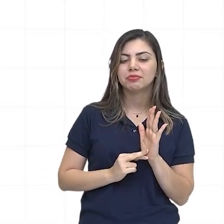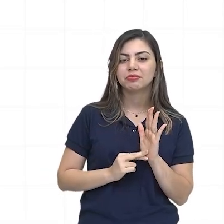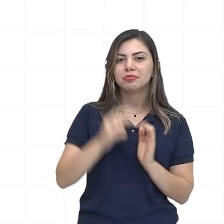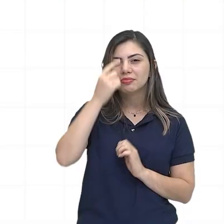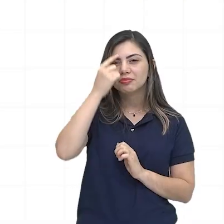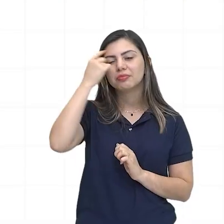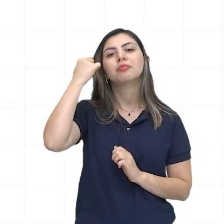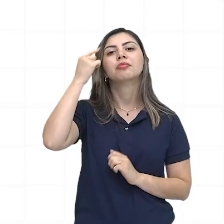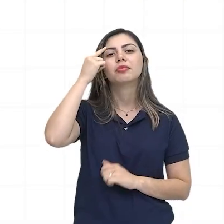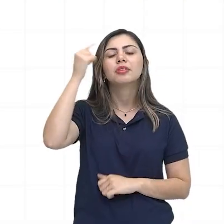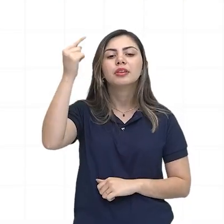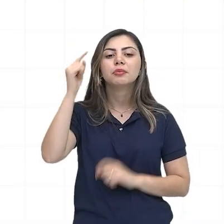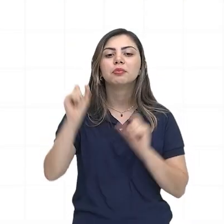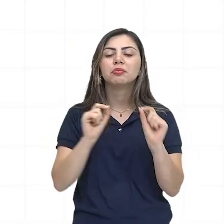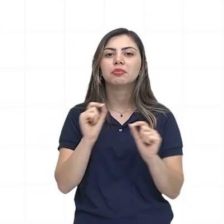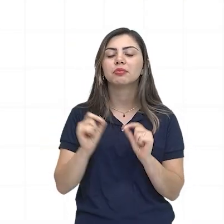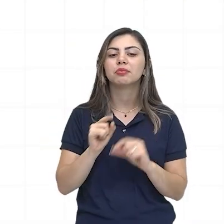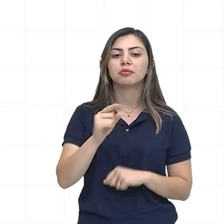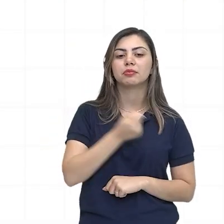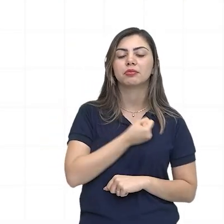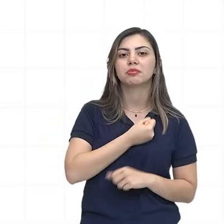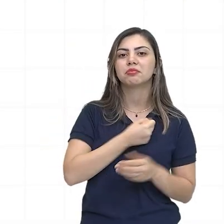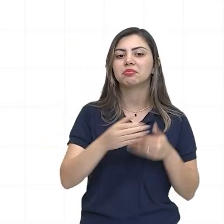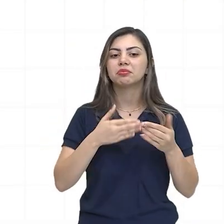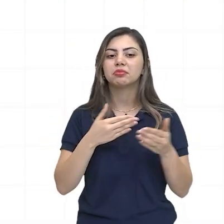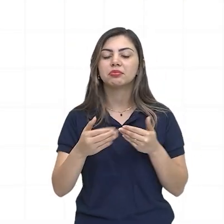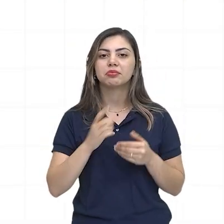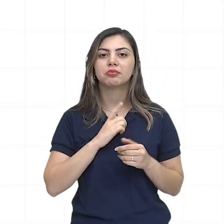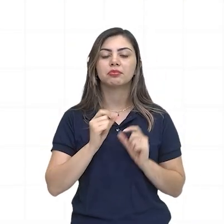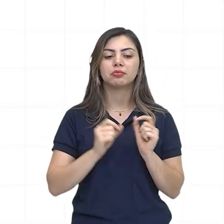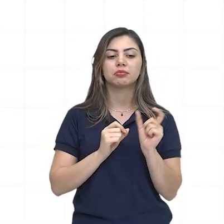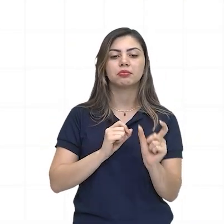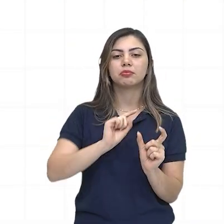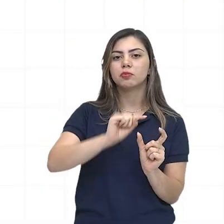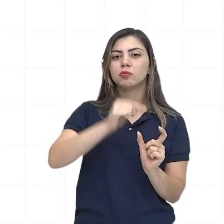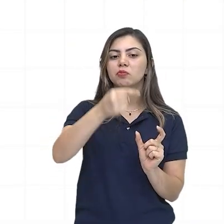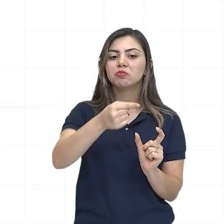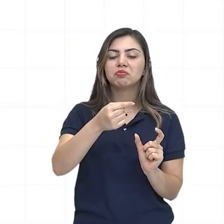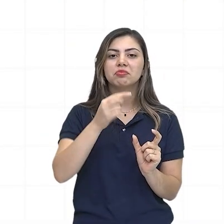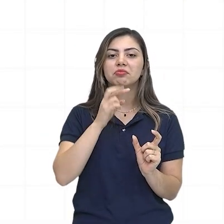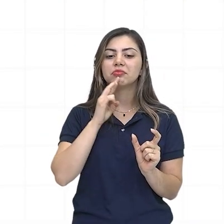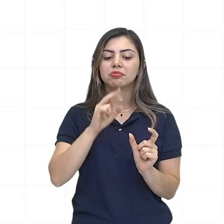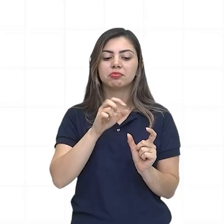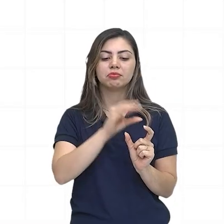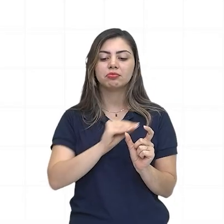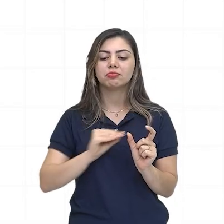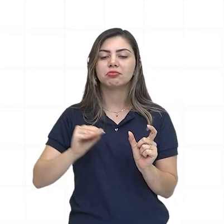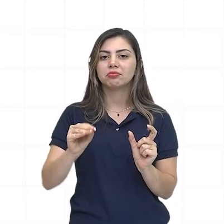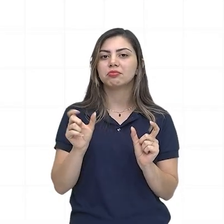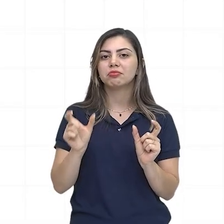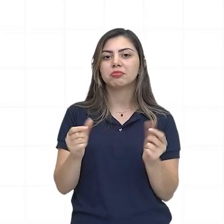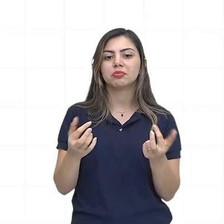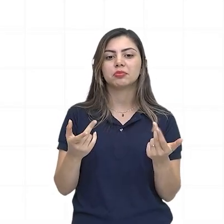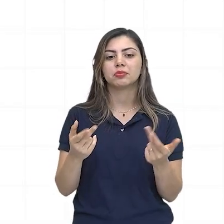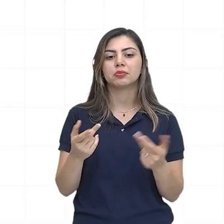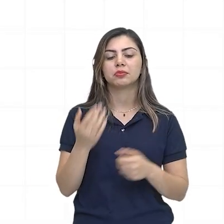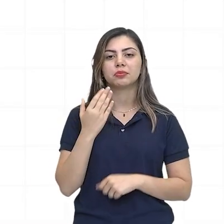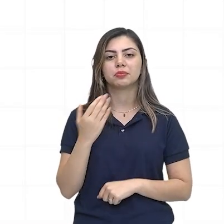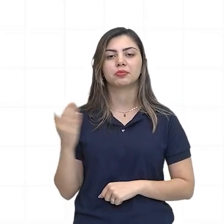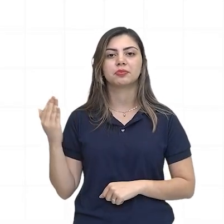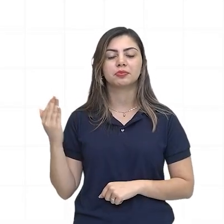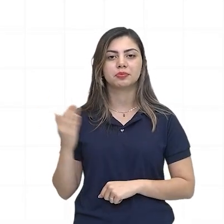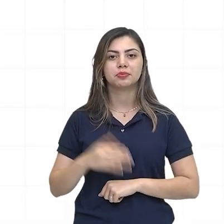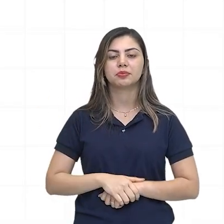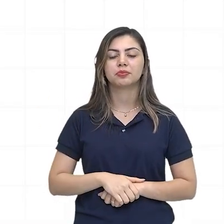a 1 é igual a ele mesmo. Então, 0,01 elevado a 1 é igual a 0,01.